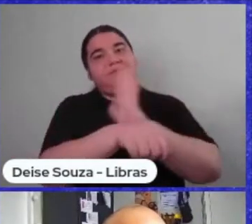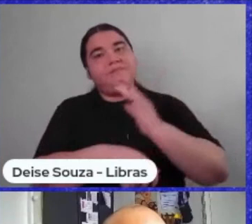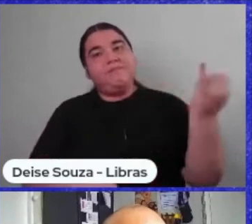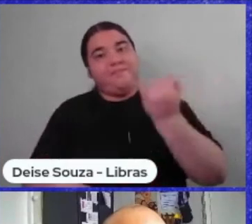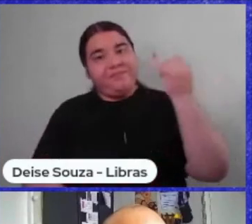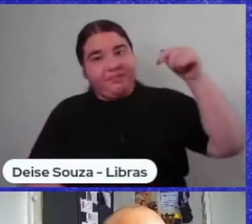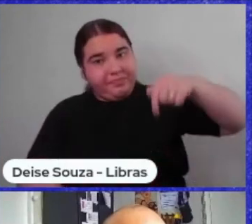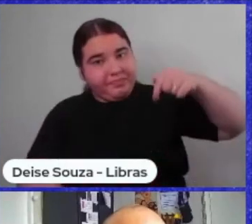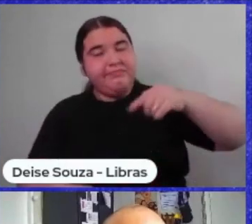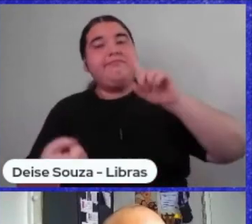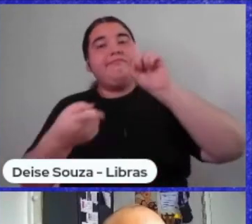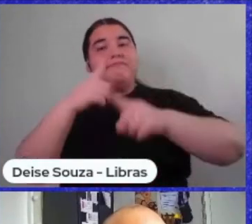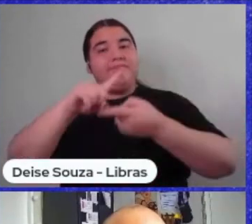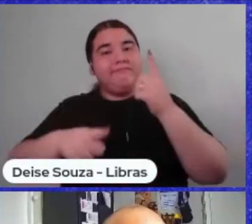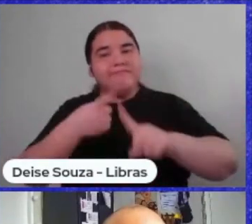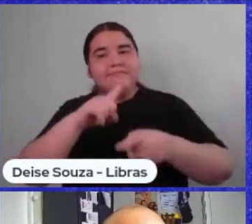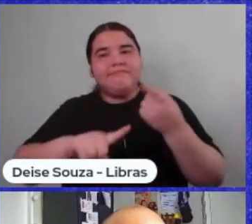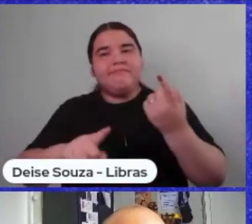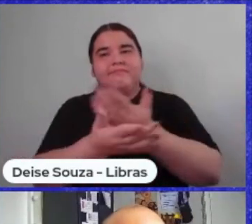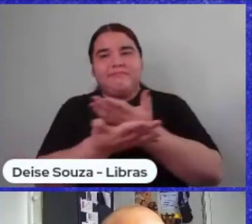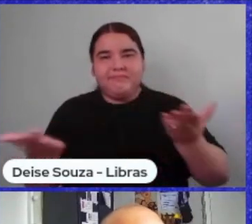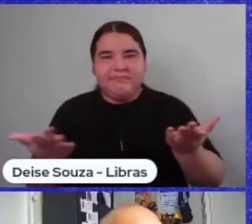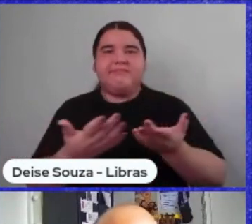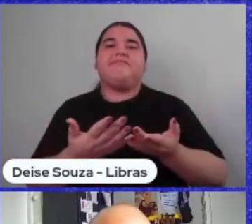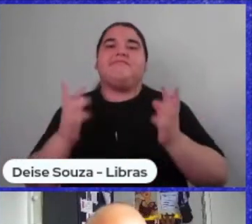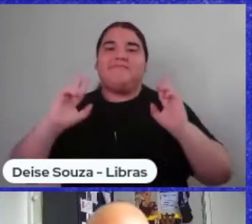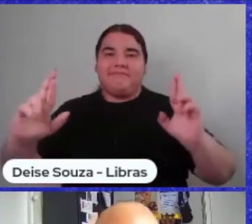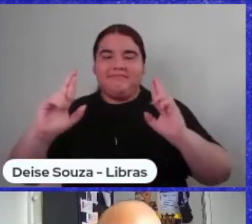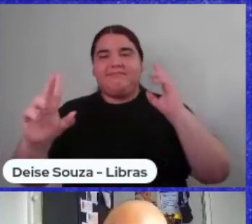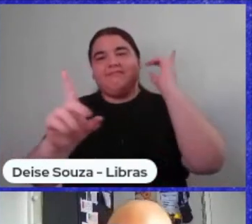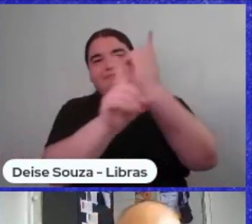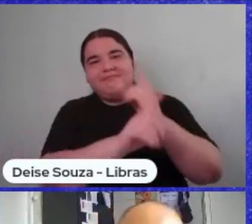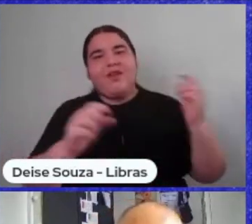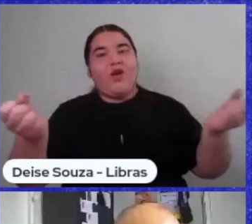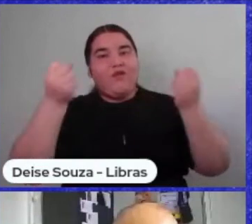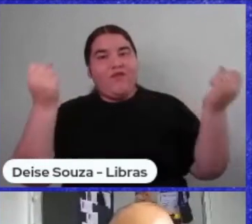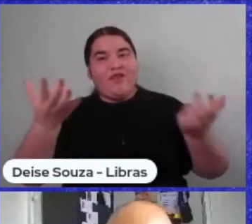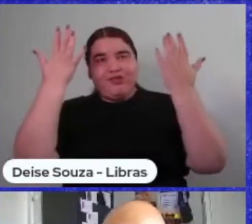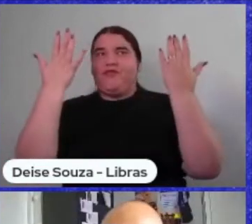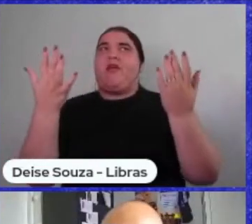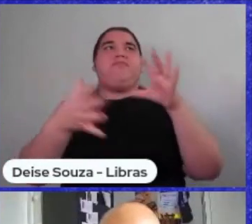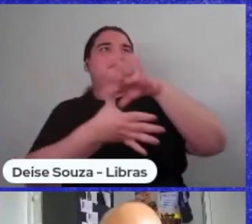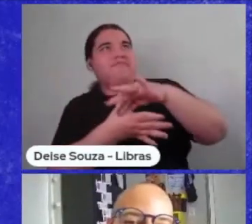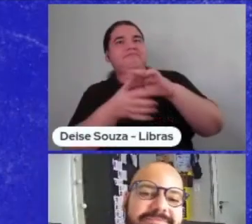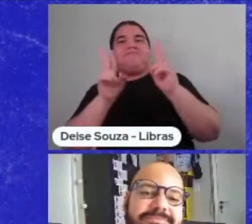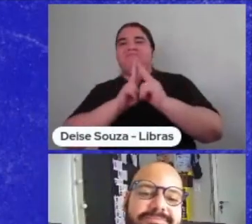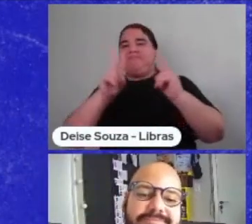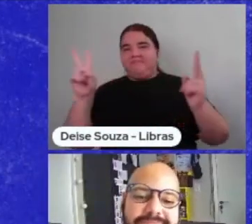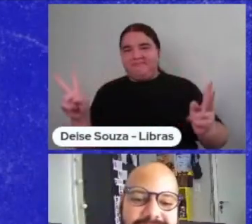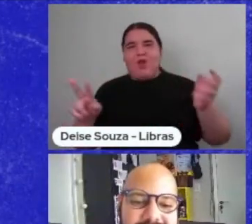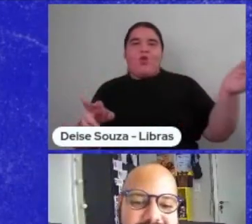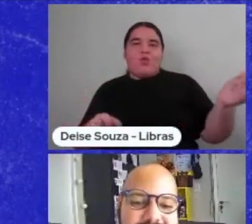também trocando com vocês e que a gente se encontre aí em festivais virtuais, presenciais e com novos